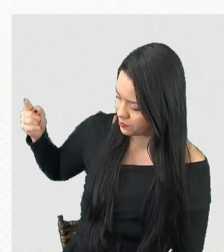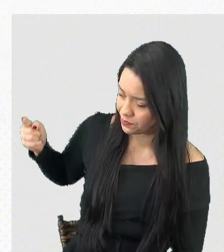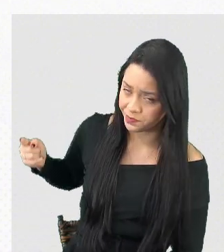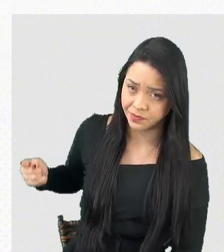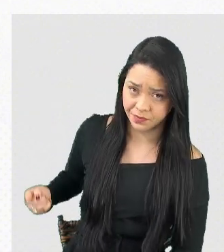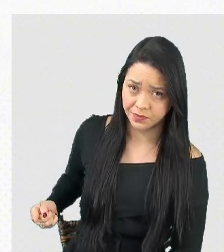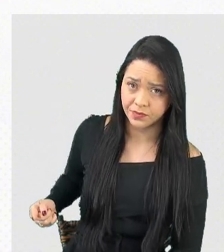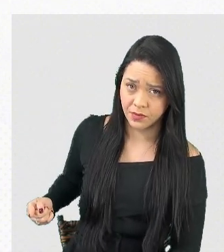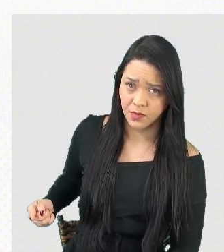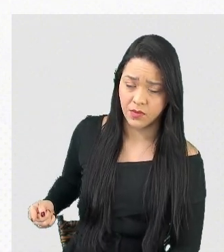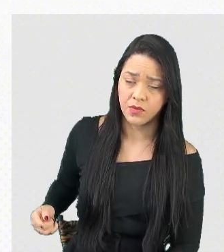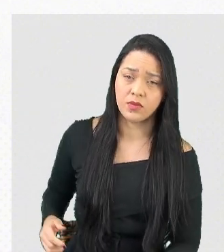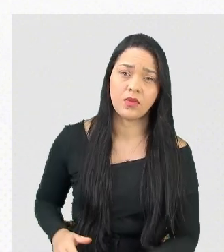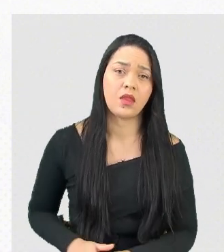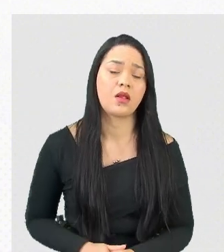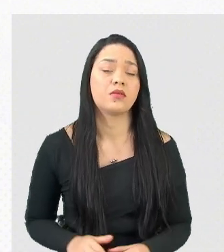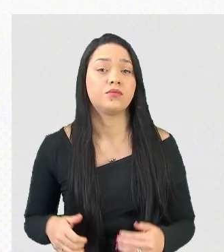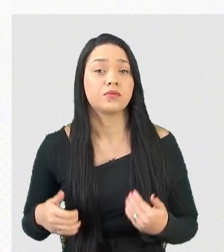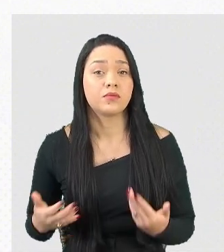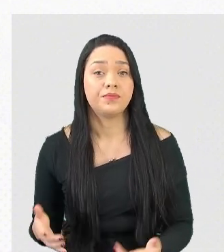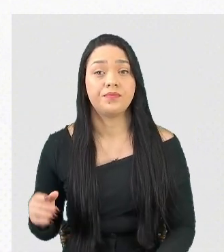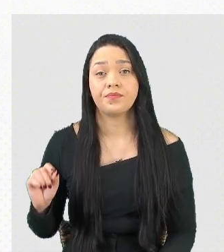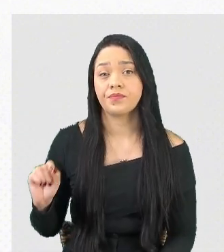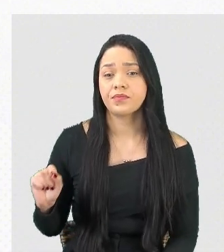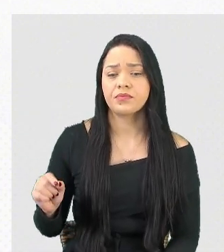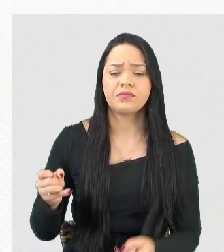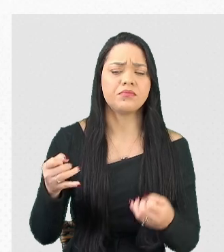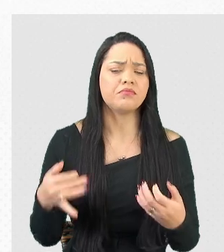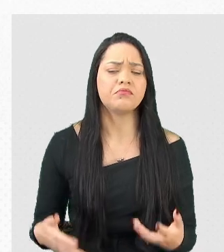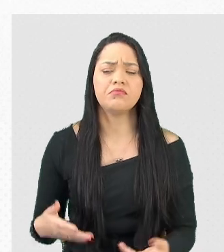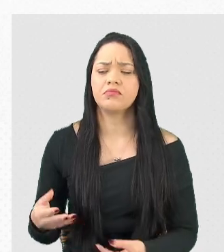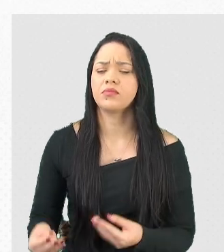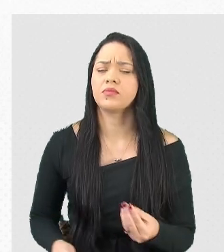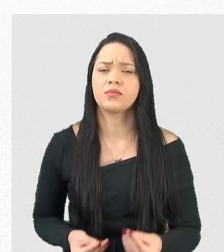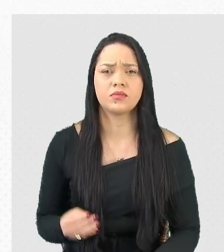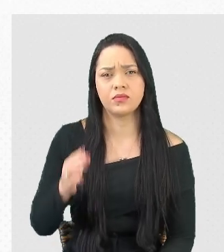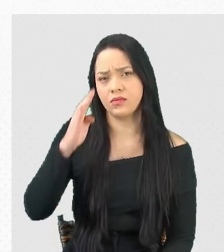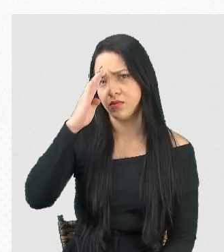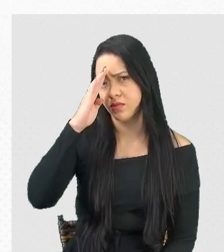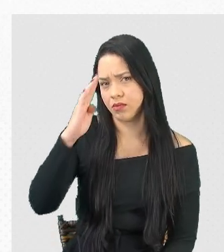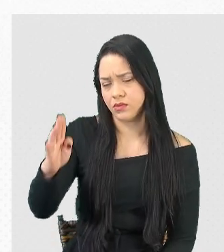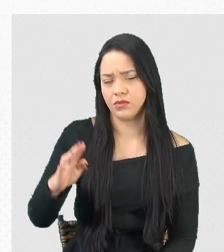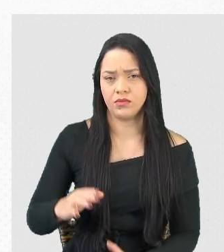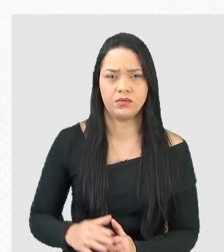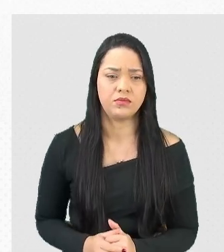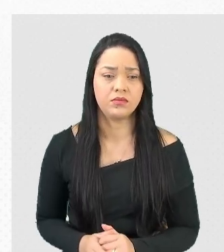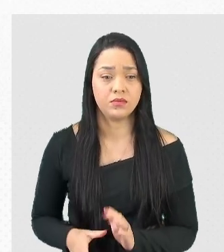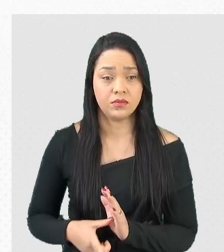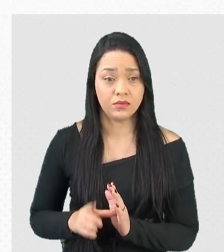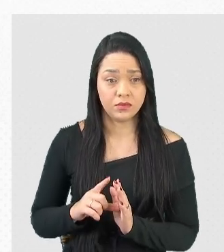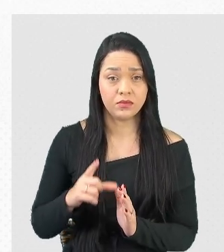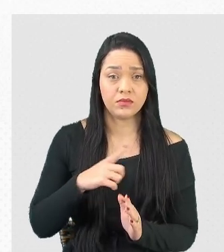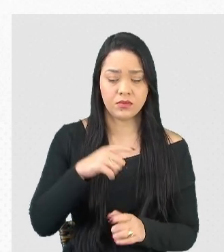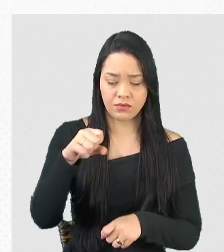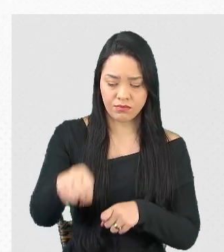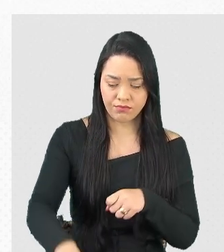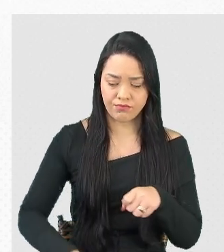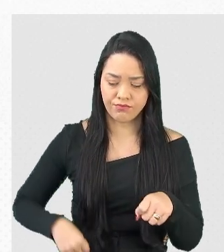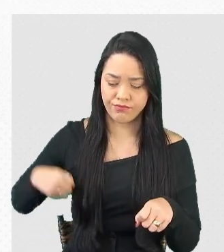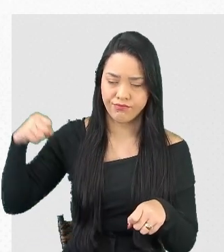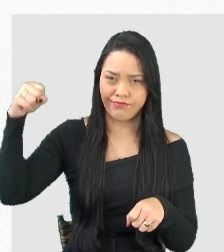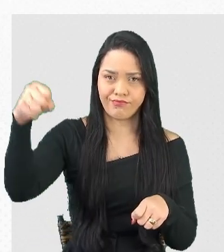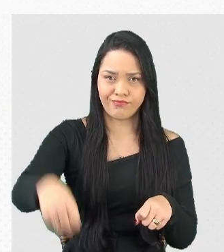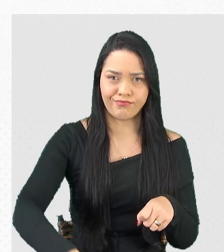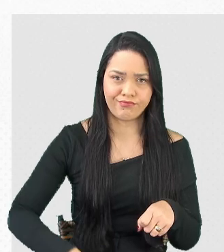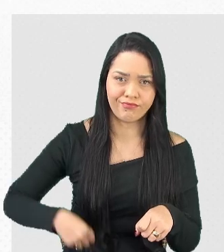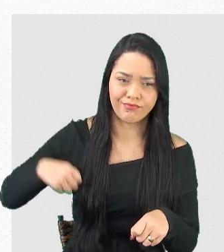faziam, né? A principal indústria têxtil, antes a pessoa tinha um TA manual, então ele ia ali rodando, né, com a sua força,